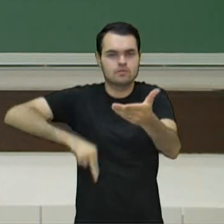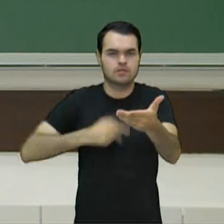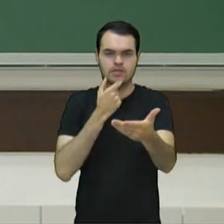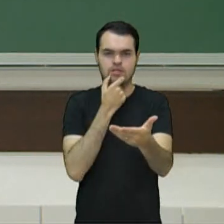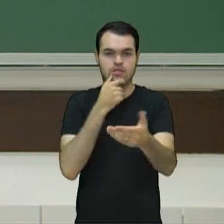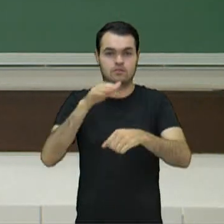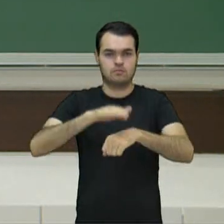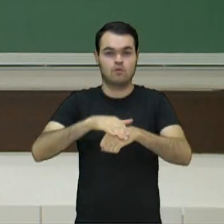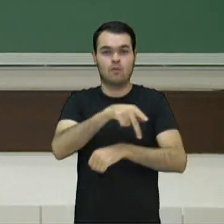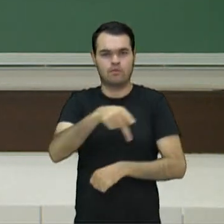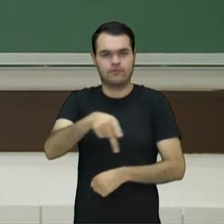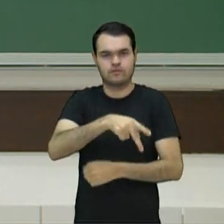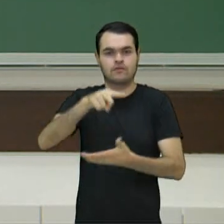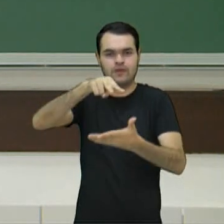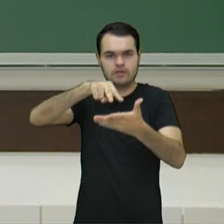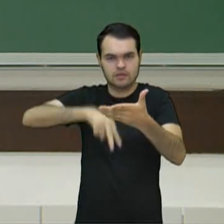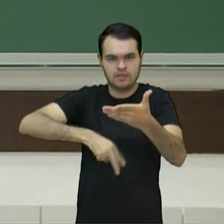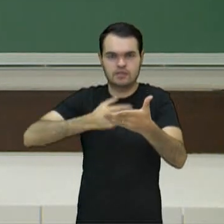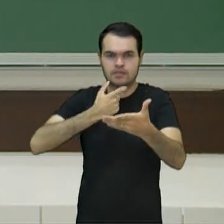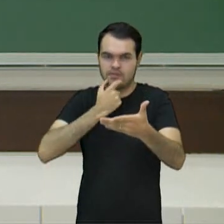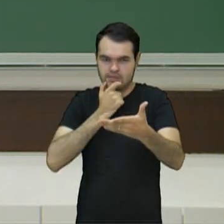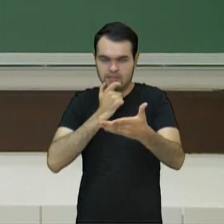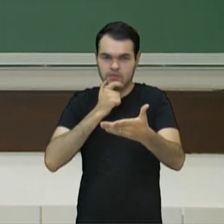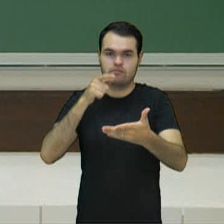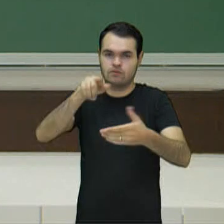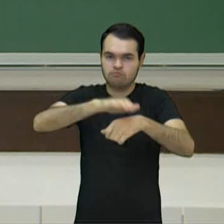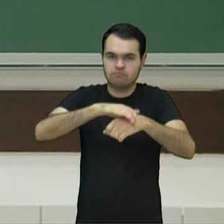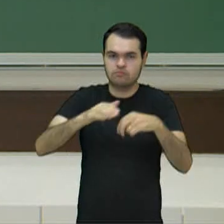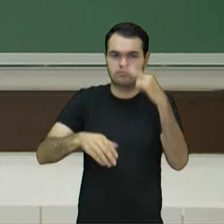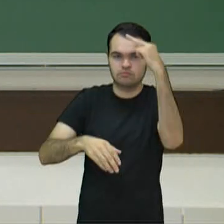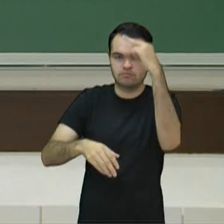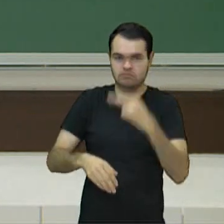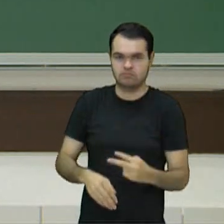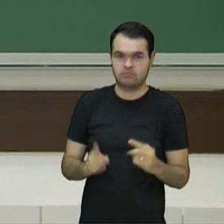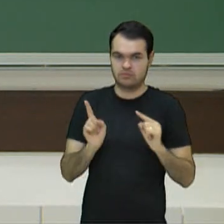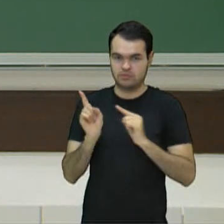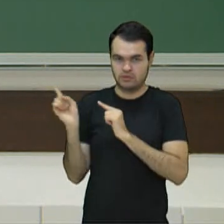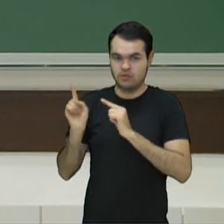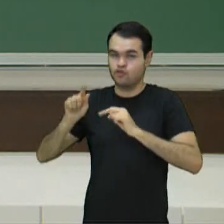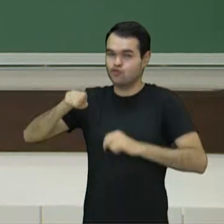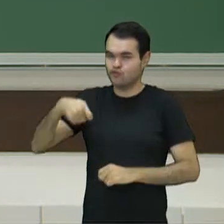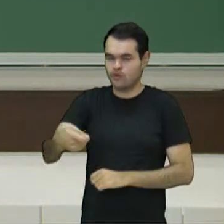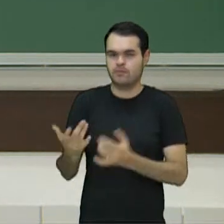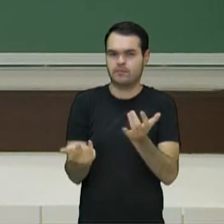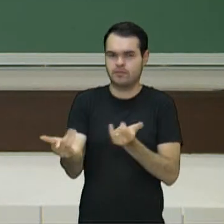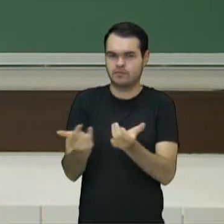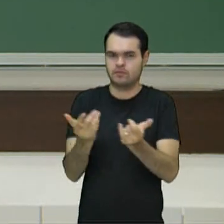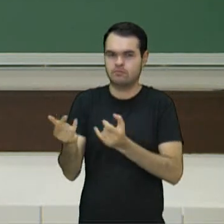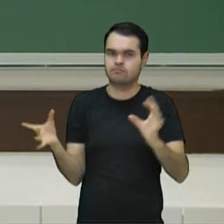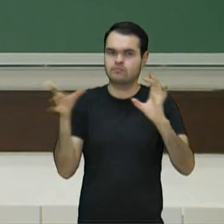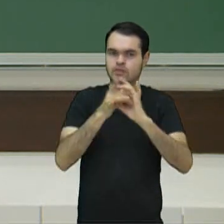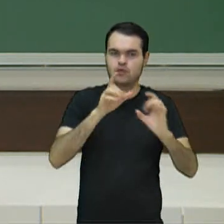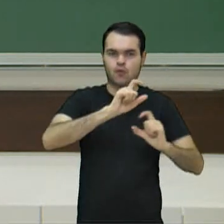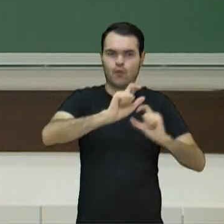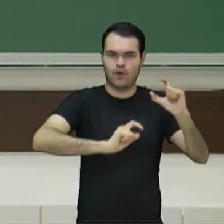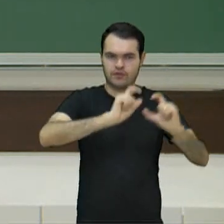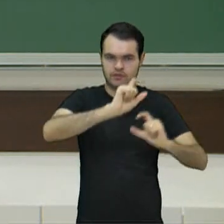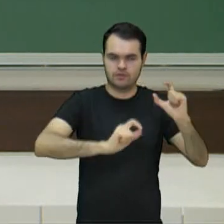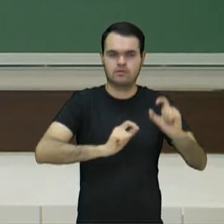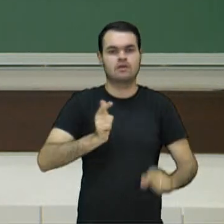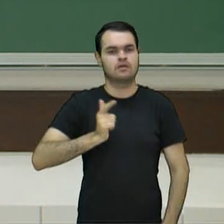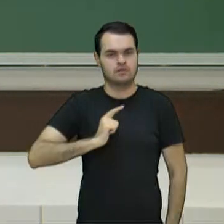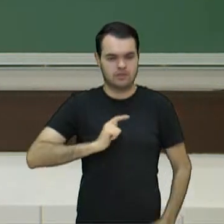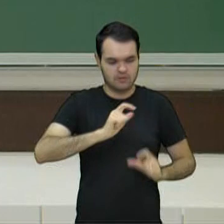nosso texto para vocês terem mais algumas informações sobre esse personagem com relação ao quadrinho. Porque nós